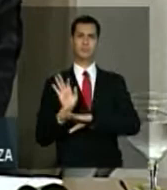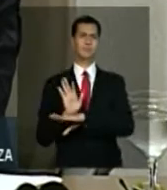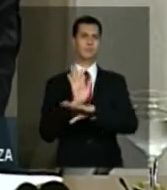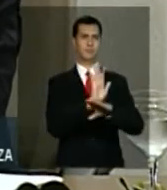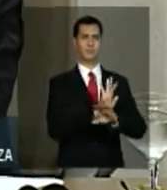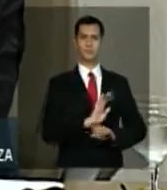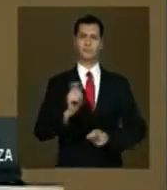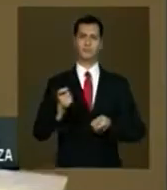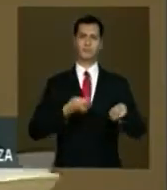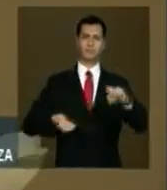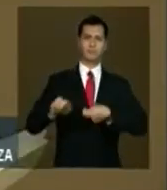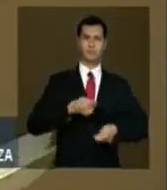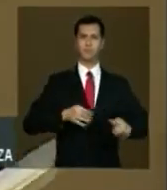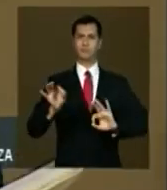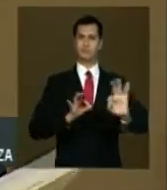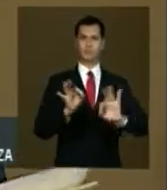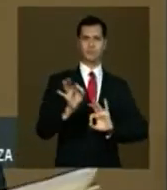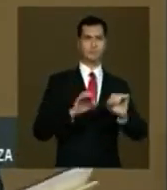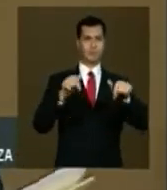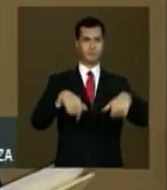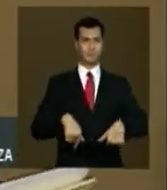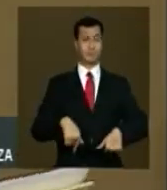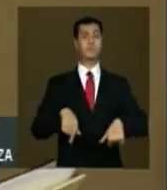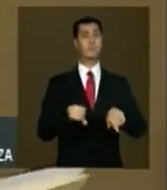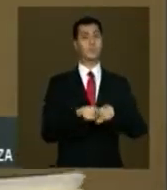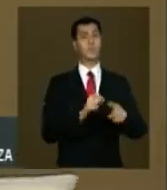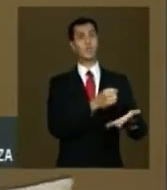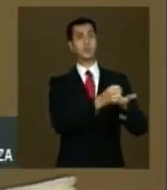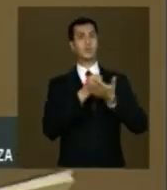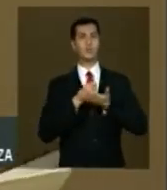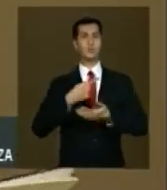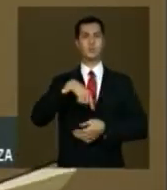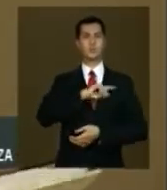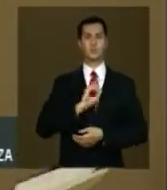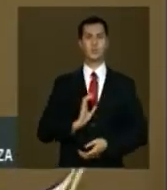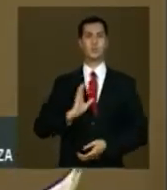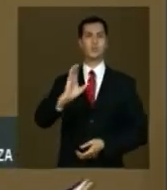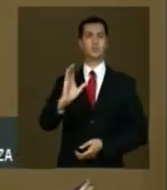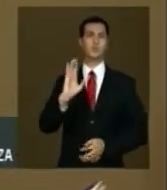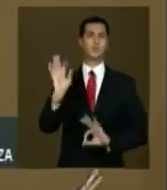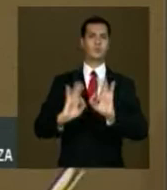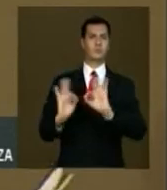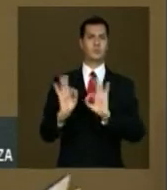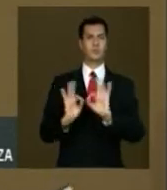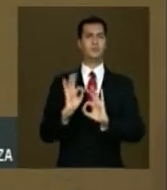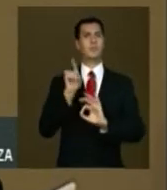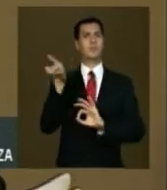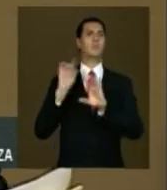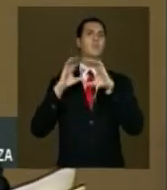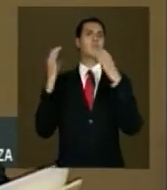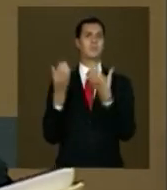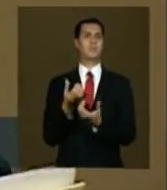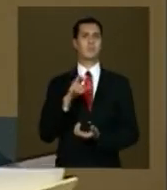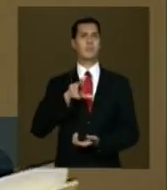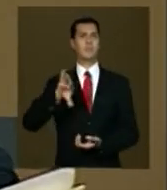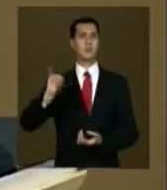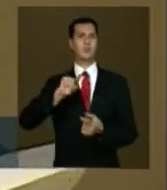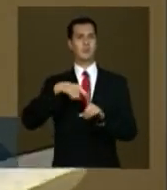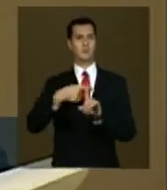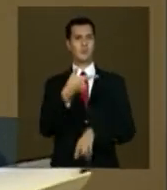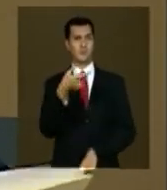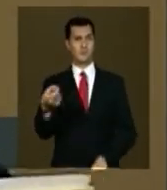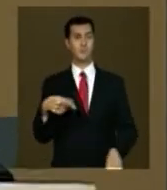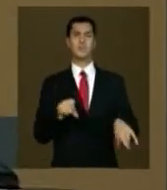esse evento e nos coordena na agenda da rio mais 20 e na pauta social tem nos apoiado muito